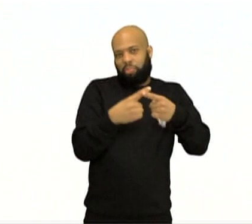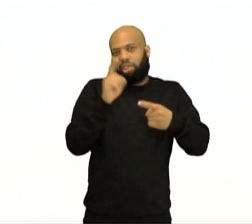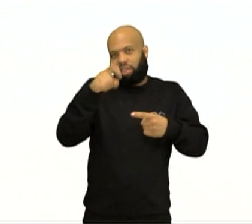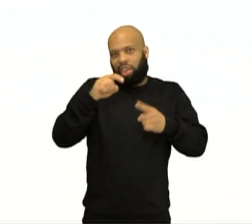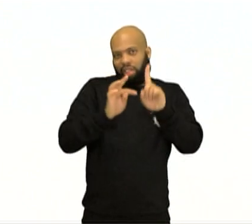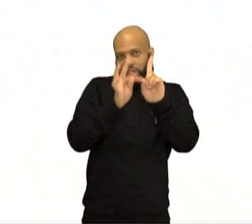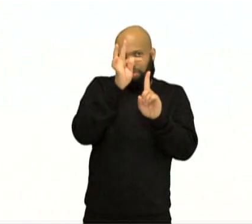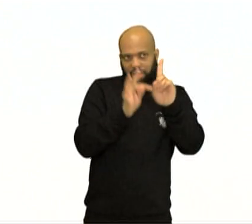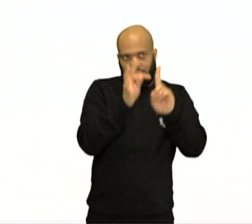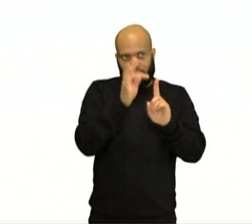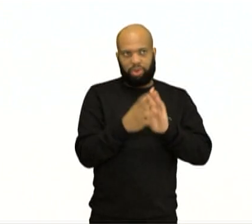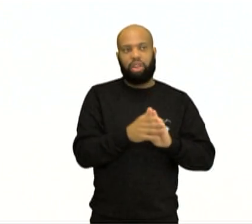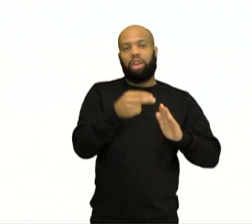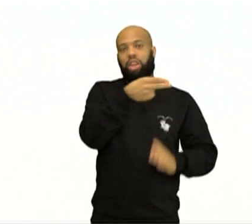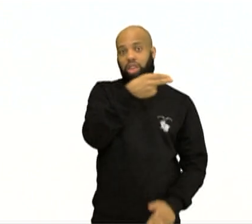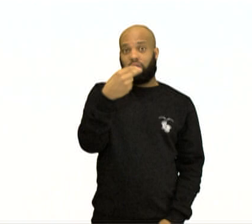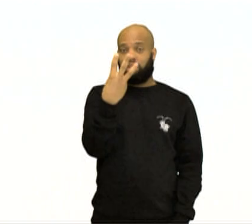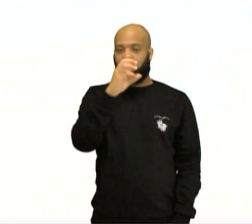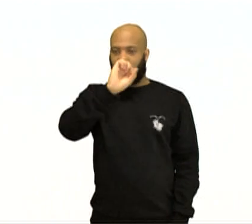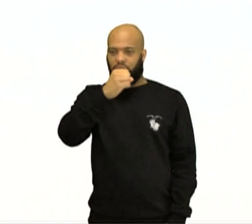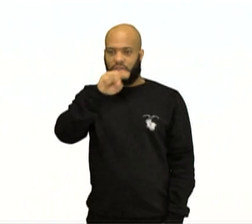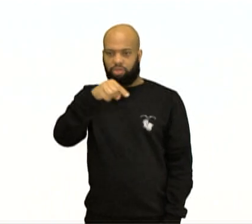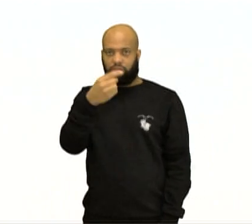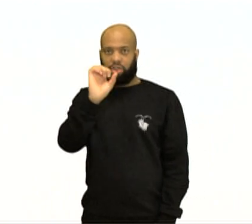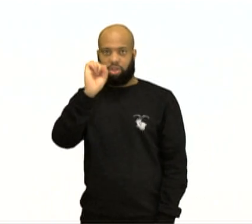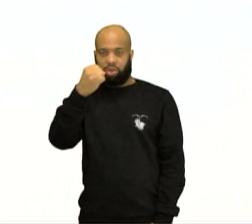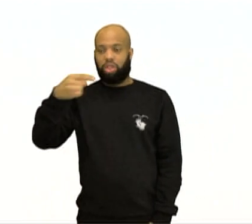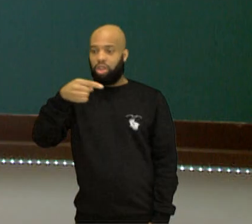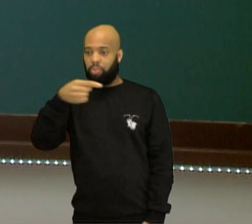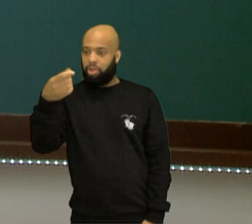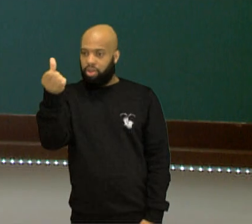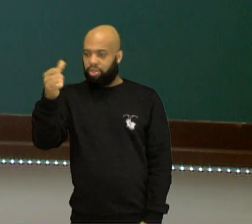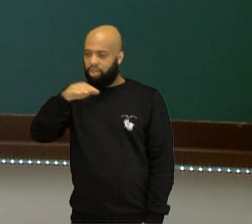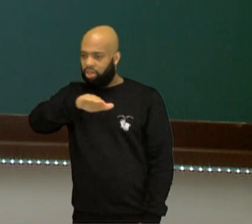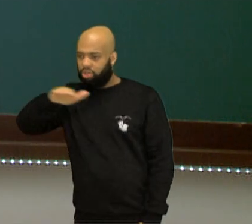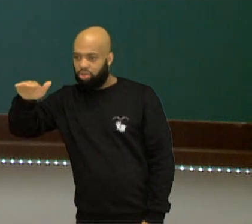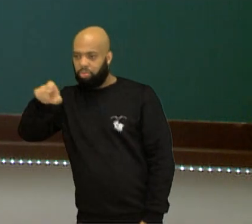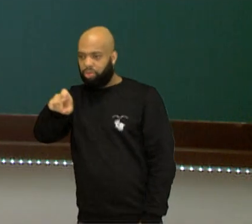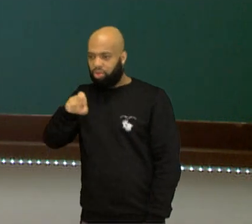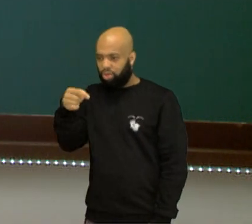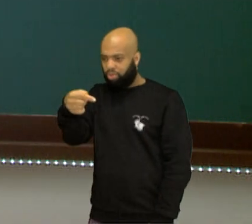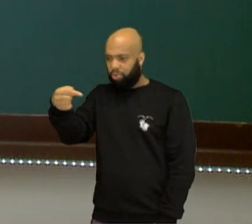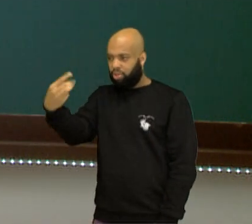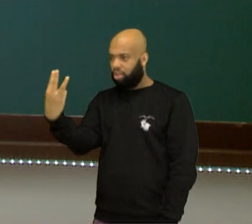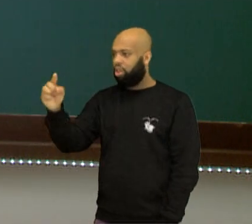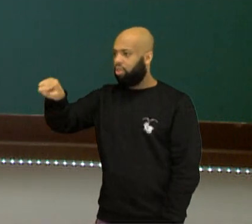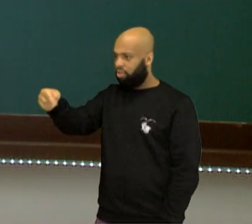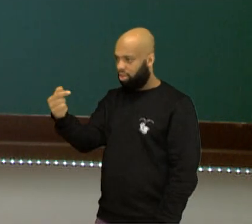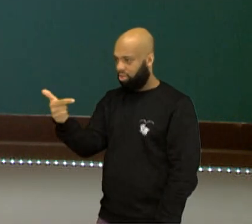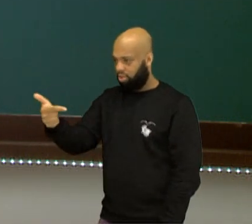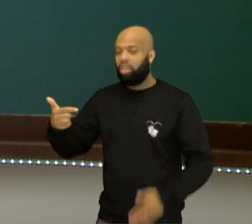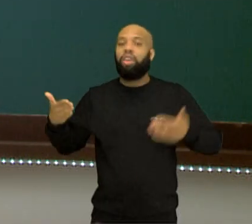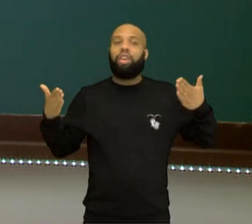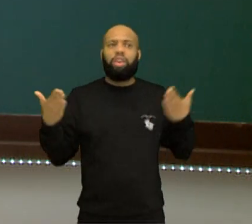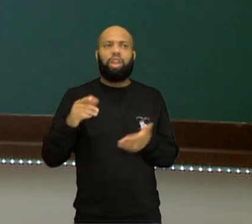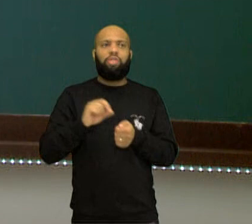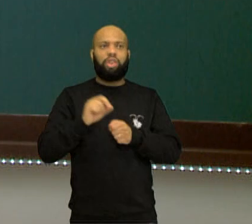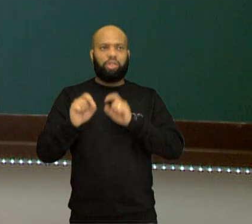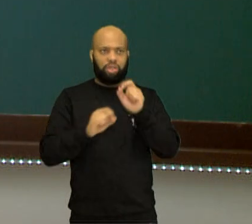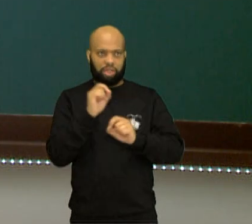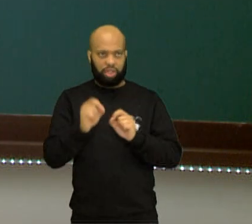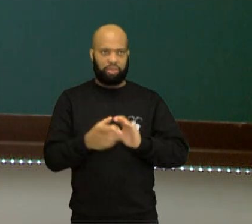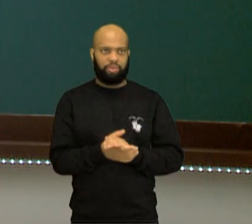igual a 38,8, menos 6 sobre x, menos 3,2, né? Aí, agora,